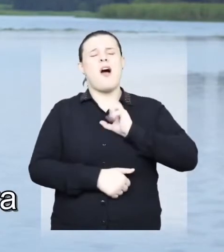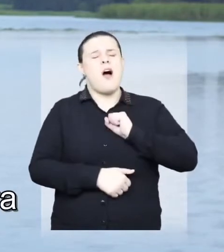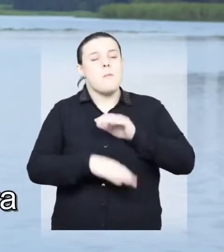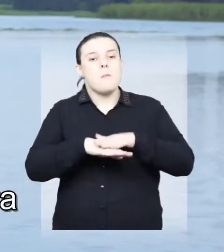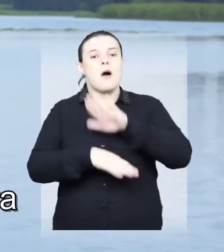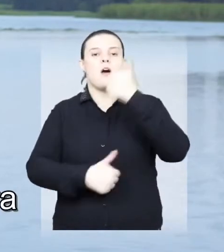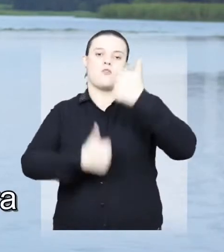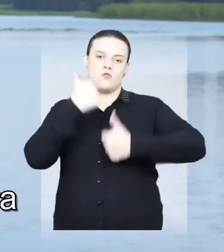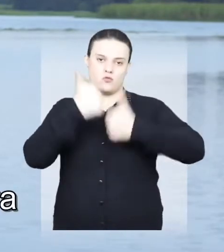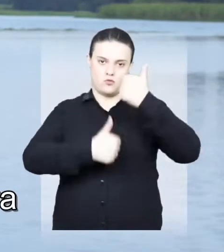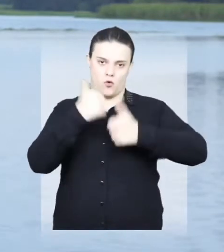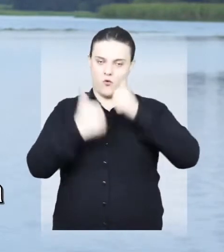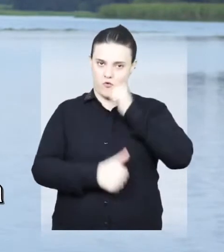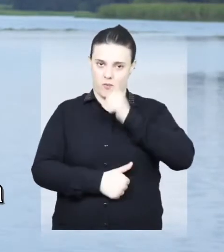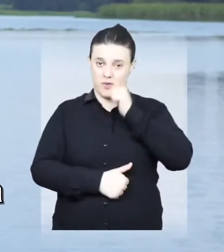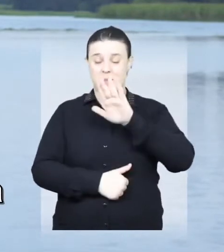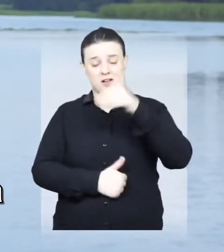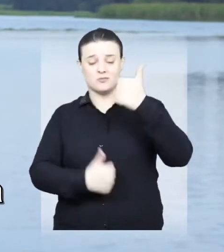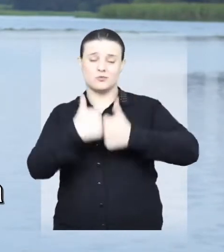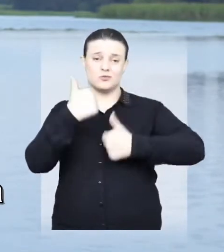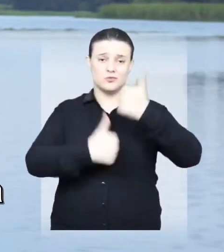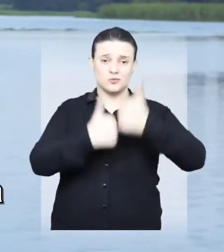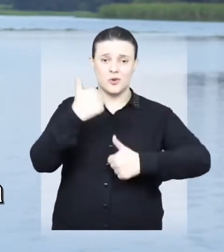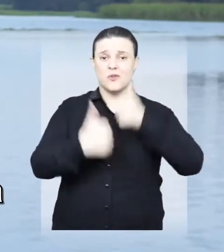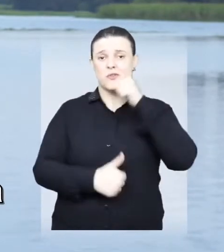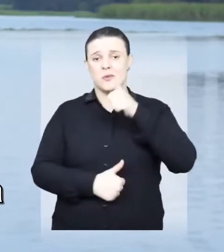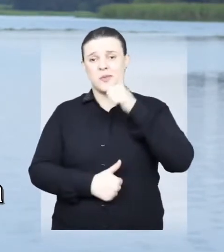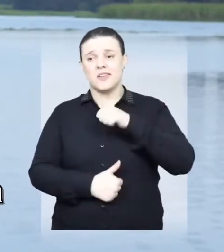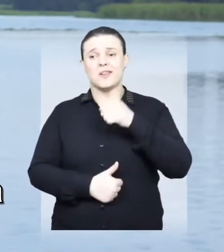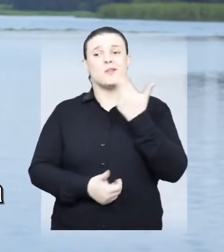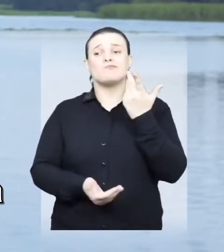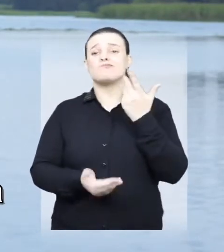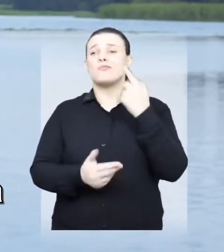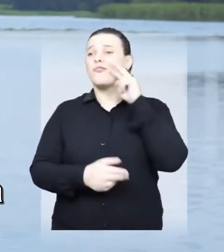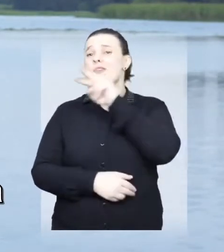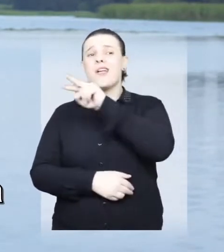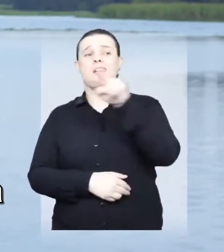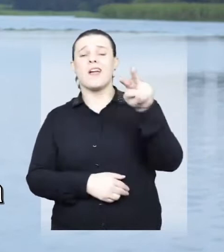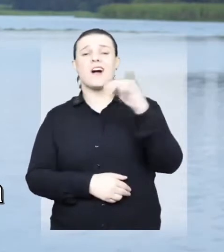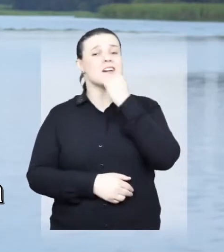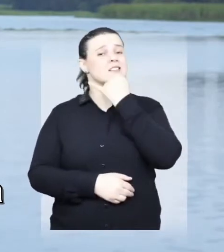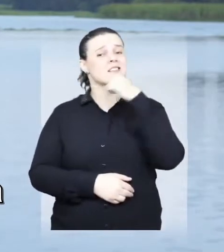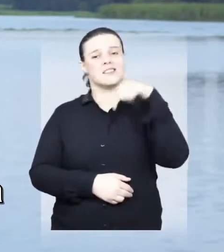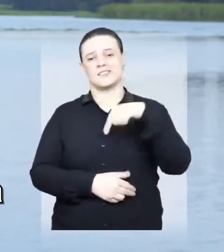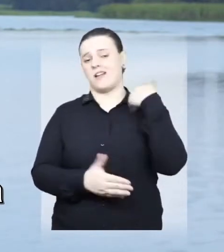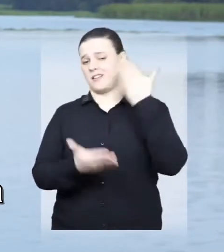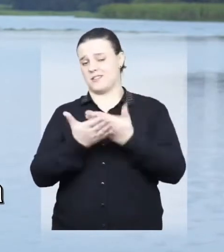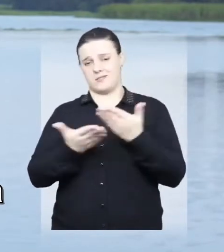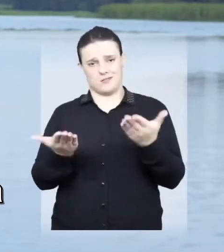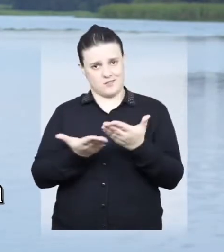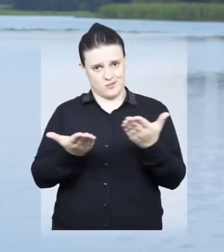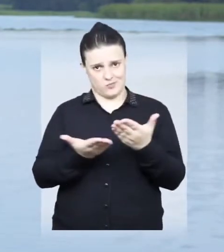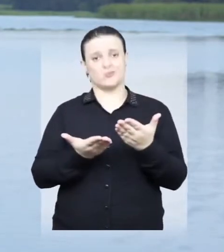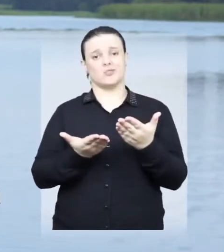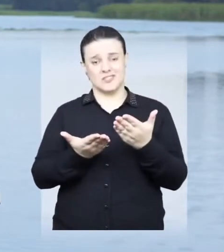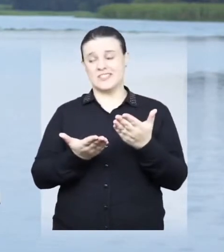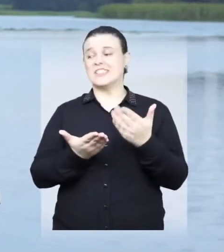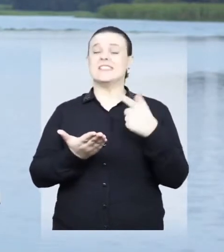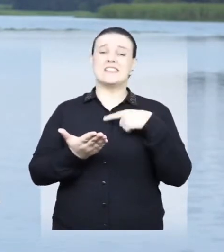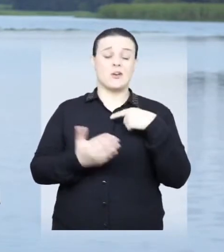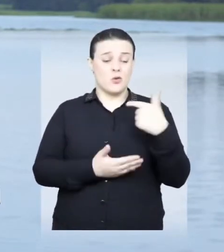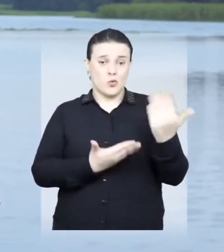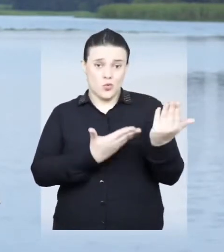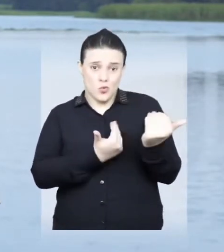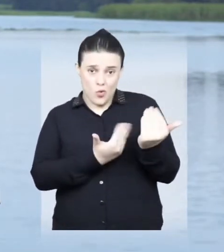amava mesmo era futebol feminino. Só que o futebol feminino, a realidade é uma triste realidade até hoje. Então,